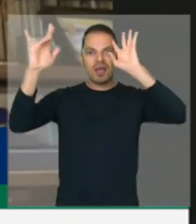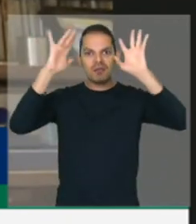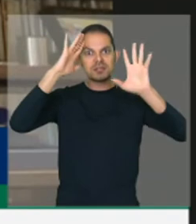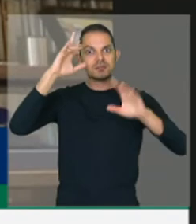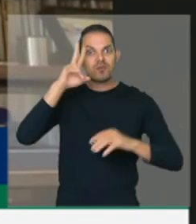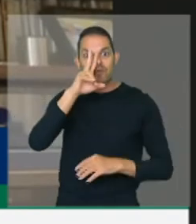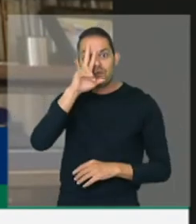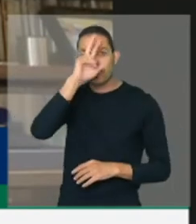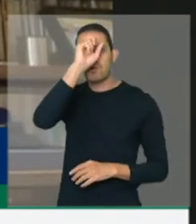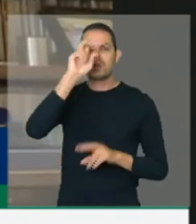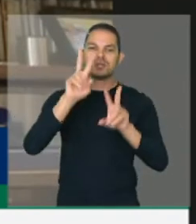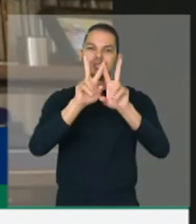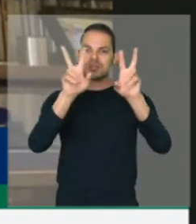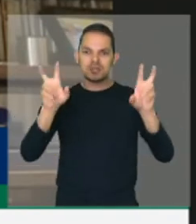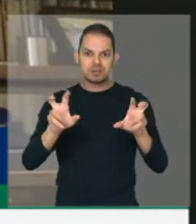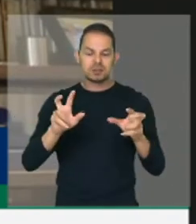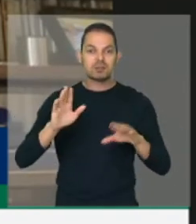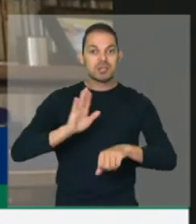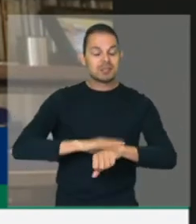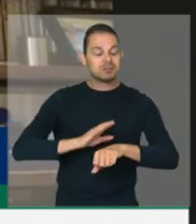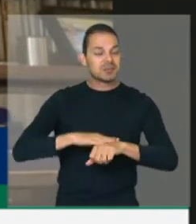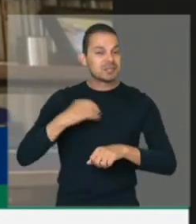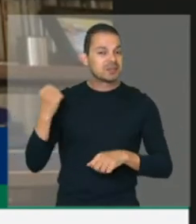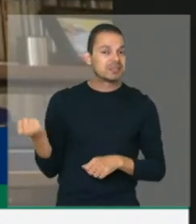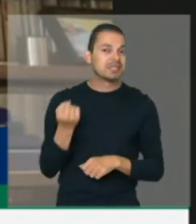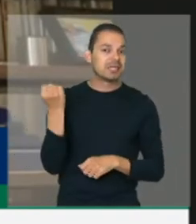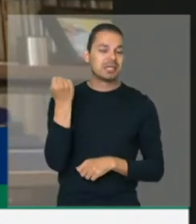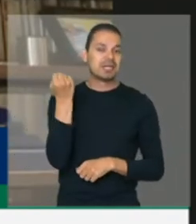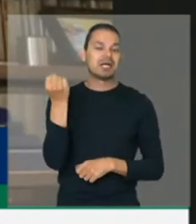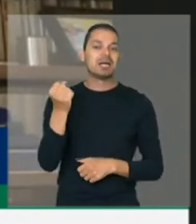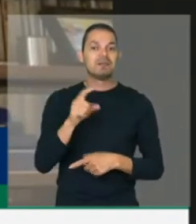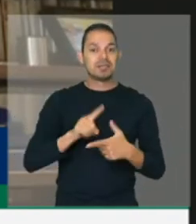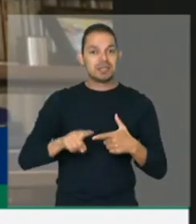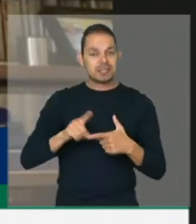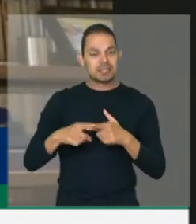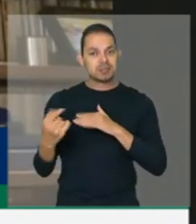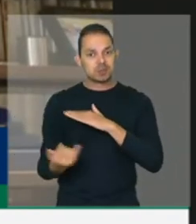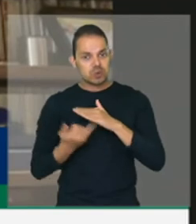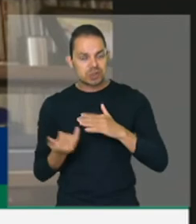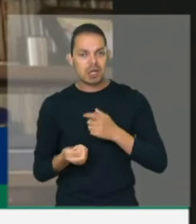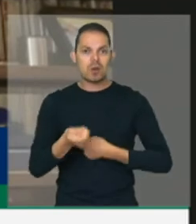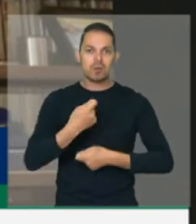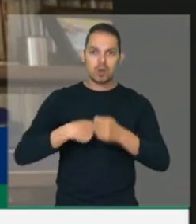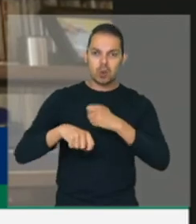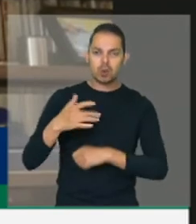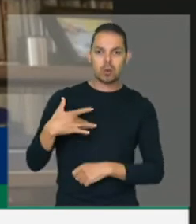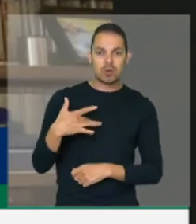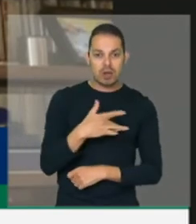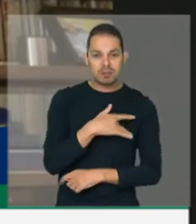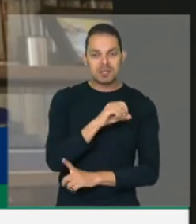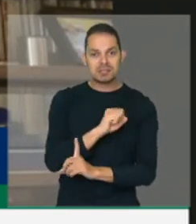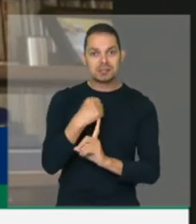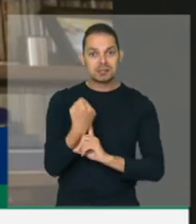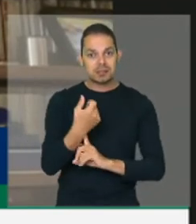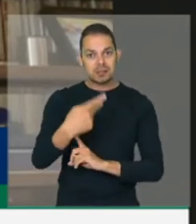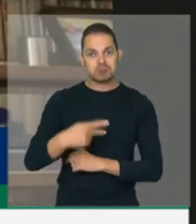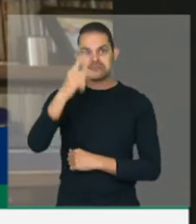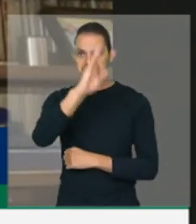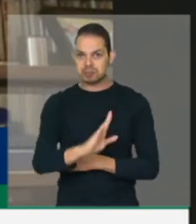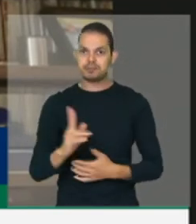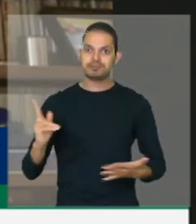forte sobre esse grave momento da crise institucional, econômica, sanitária e social que o Brasil vive.